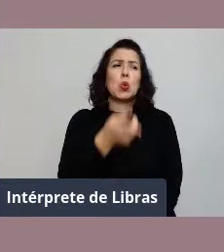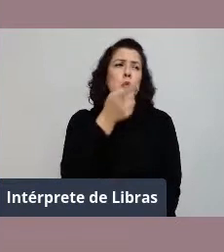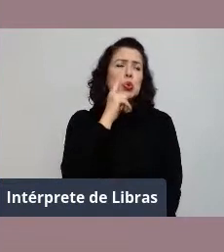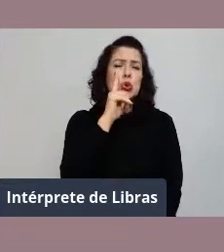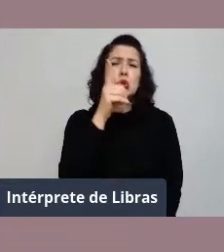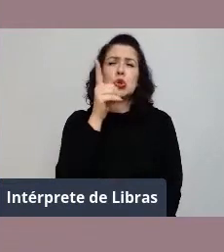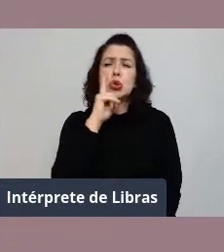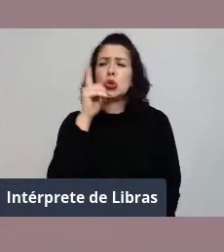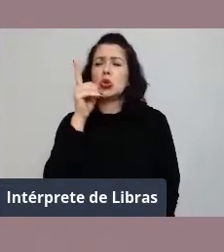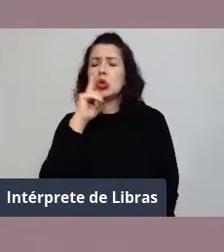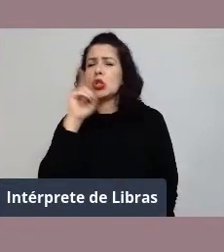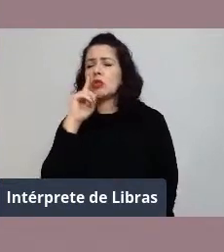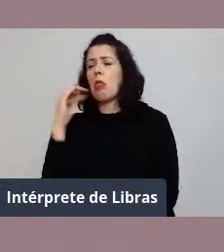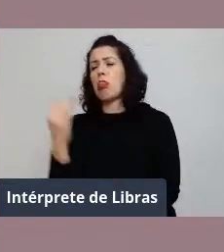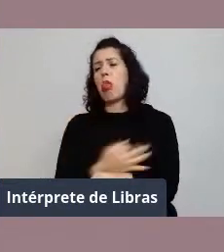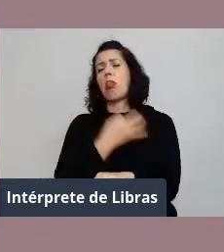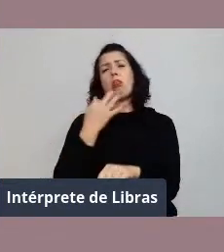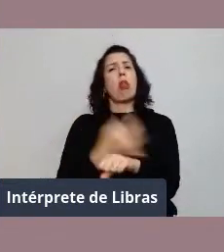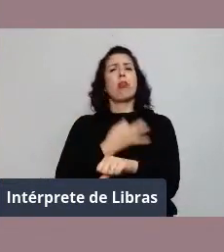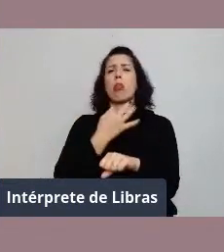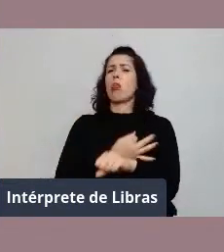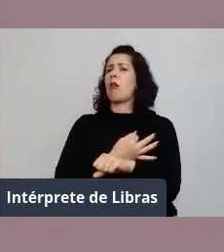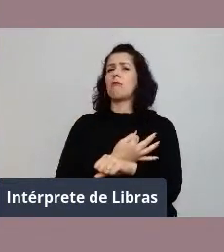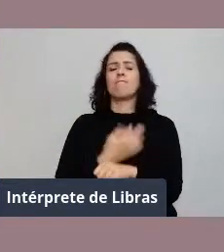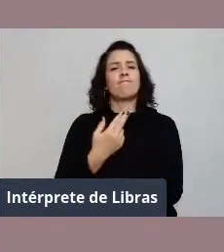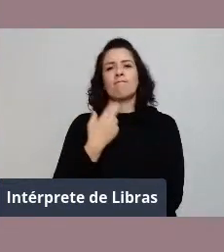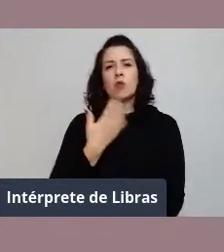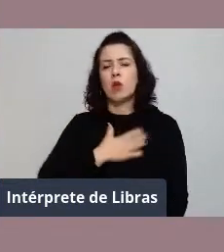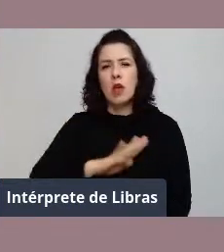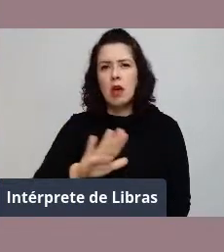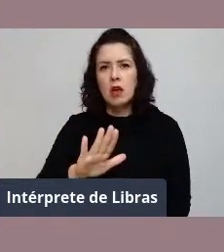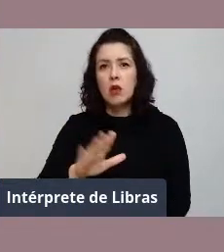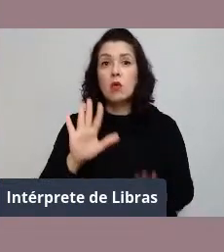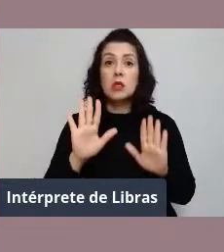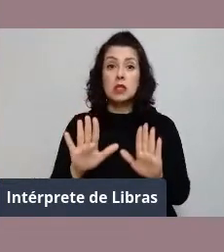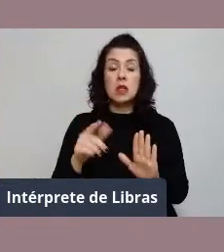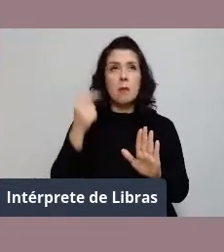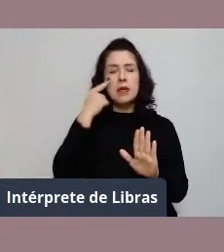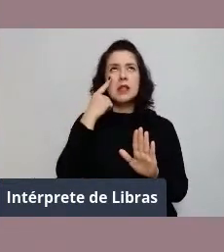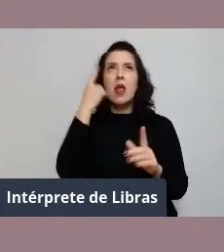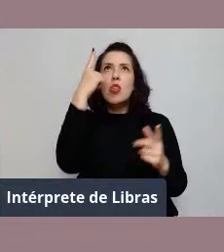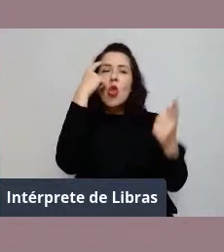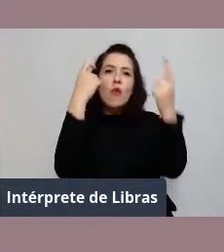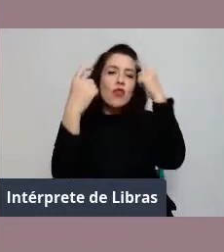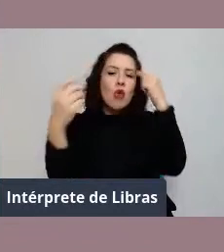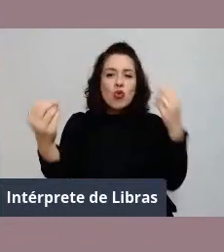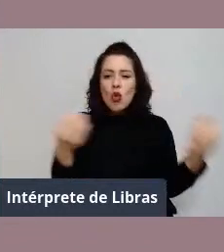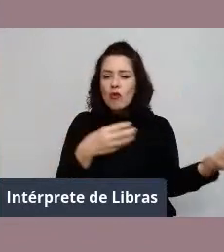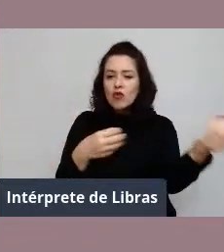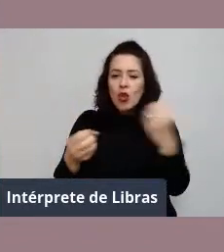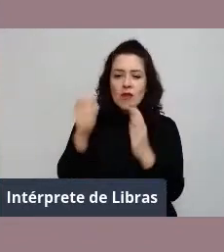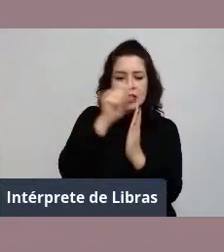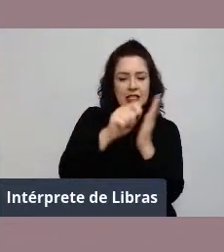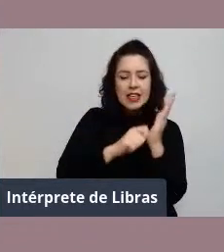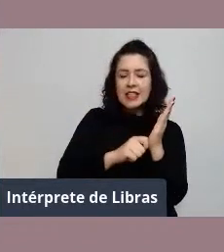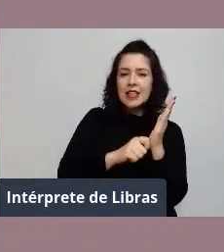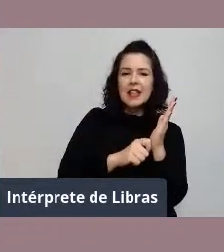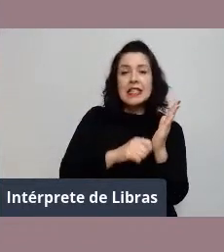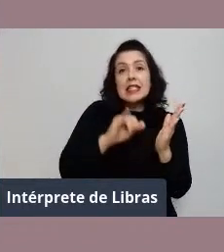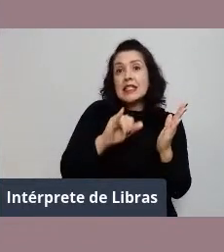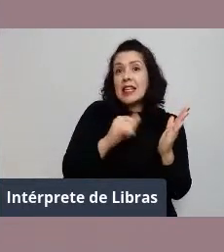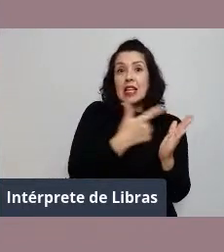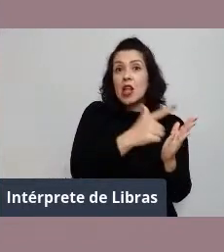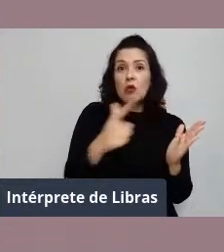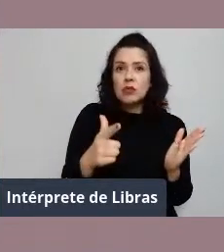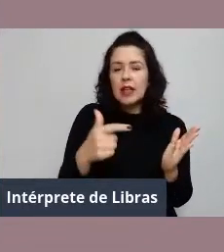ser. E se não fosse a sempre novidade que é escrever, eu me morreria simbolicamente todos